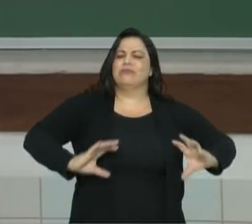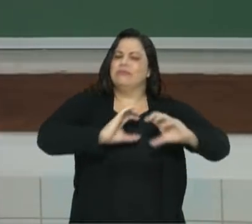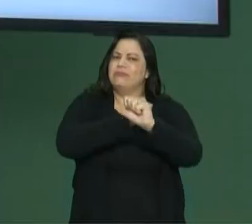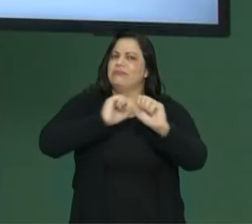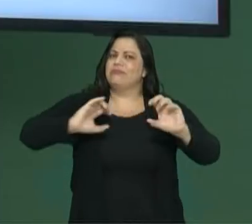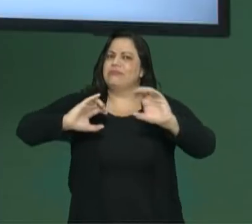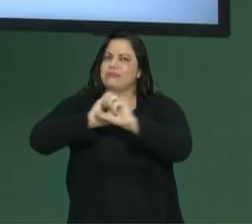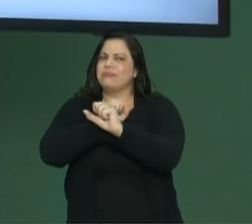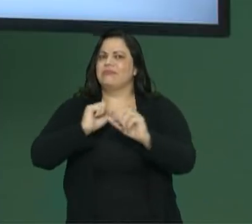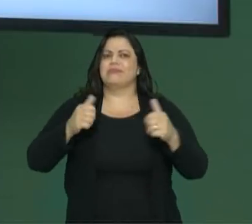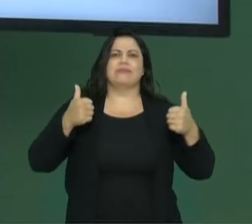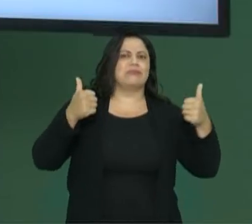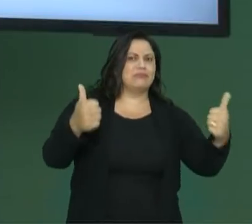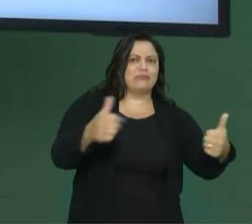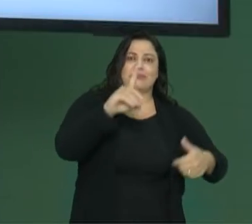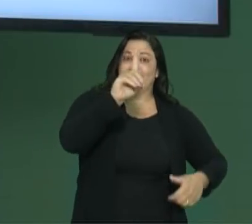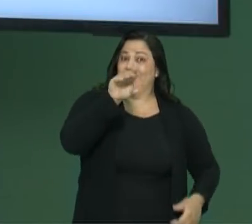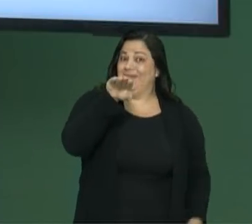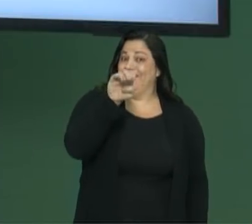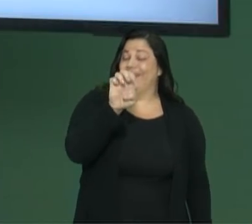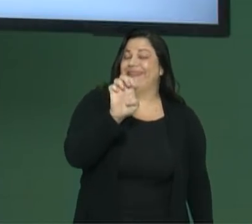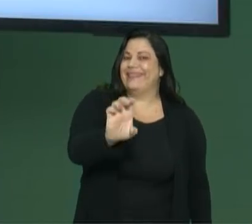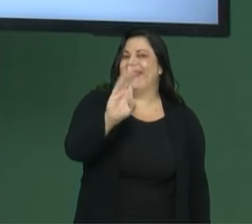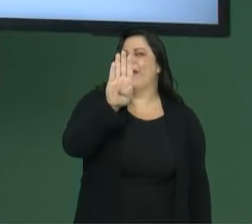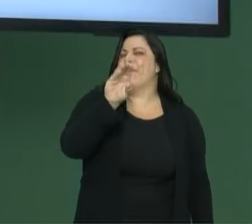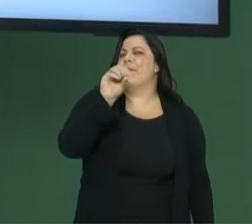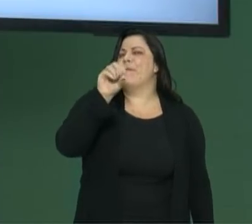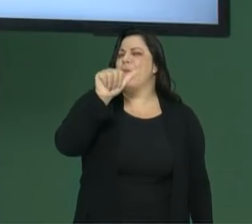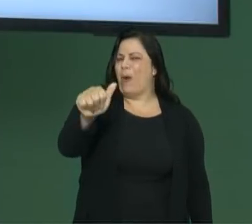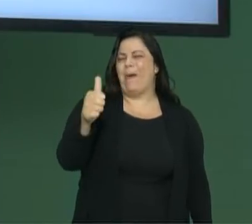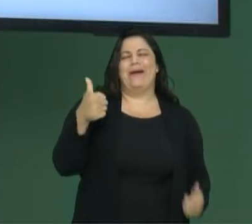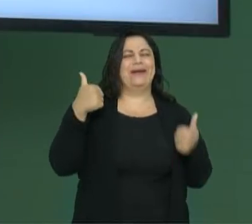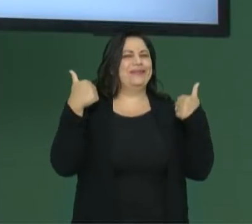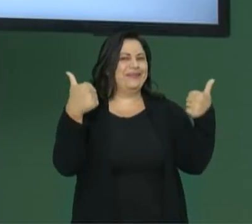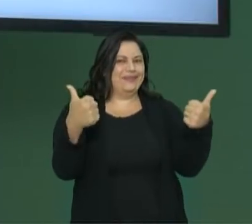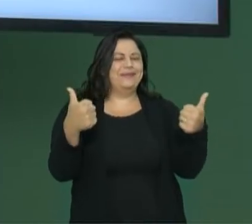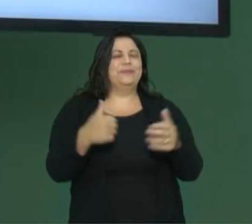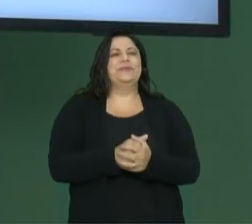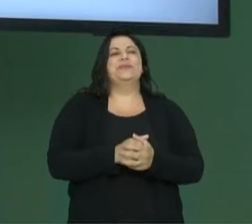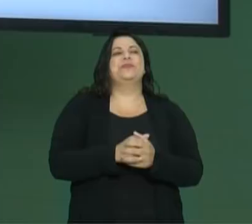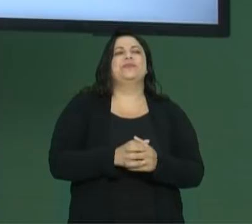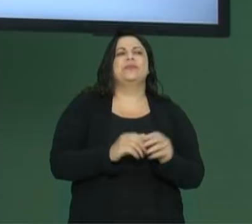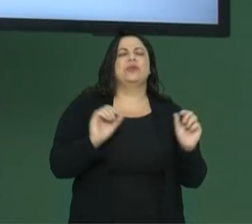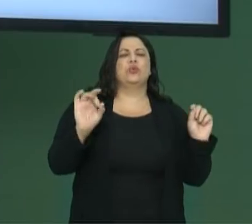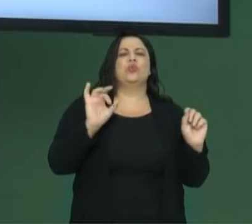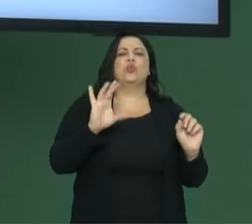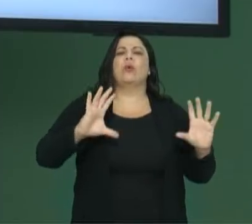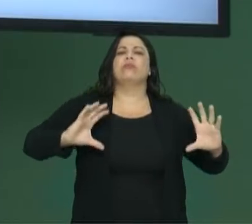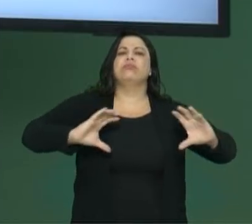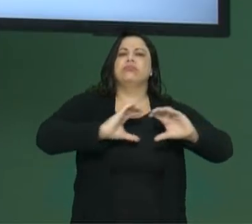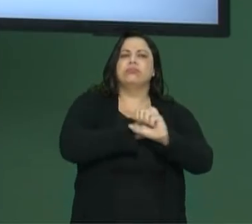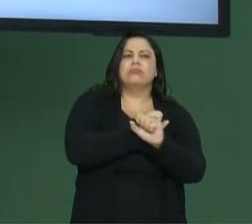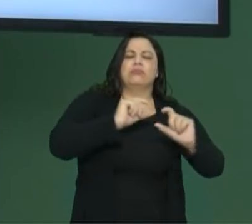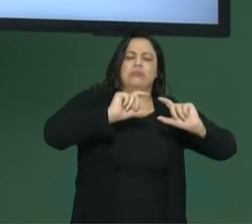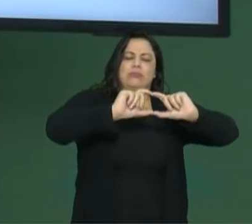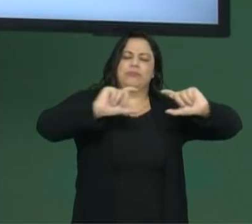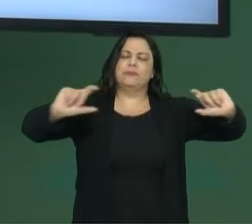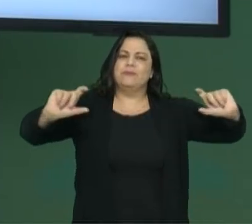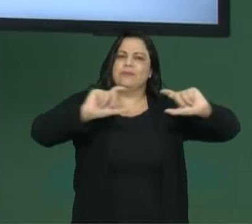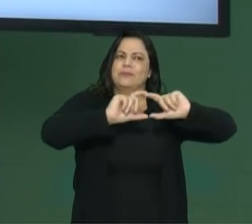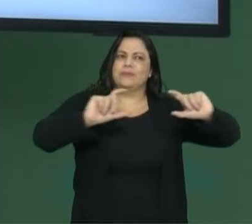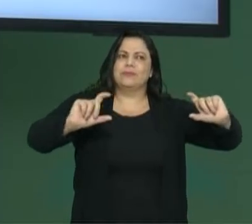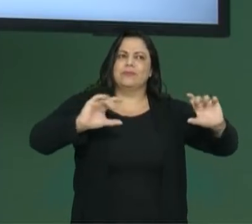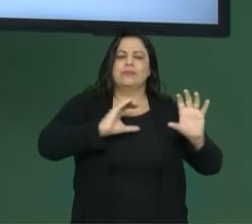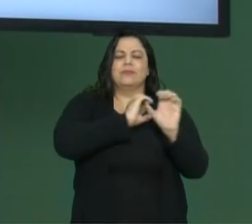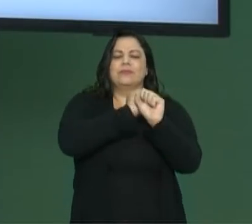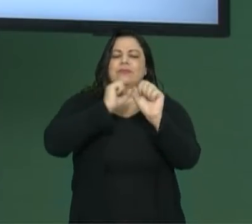somar de boa. Sinais, a mesma coisa, sinais iguais, soma e conserva sinal, essa mesma. Então você vai somar aqui. O trabalho resultante, só